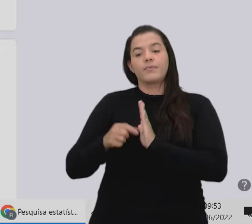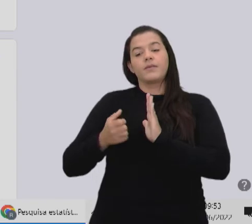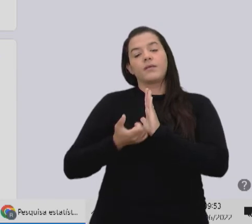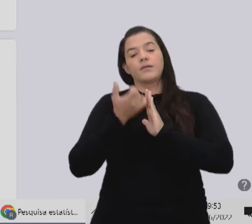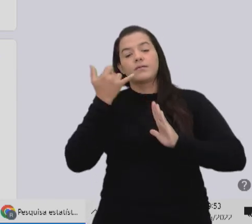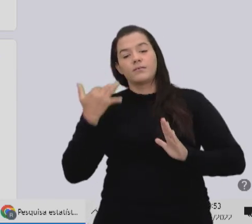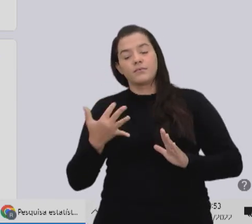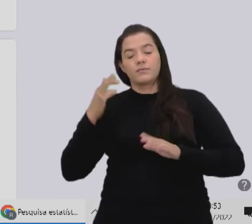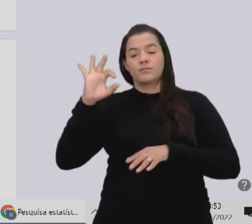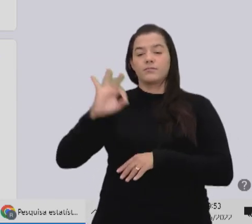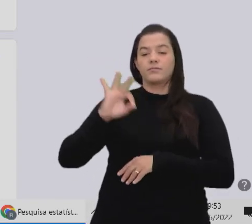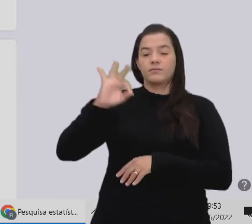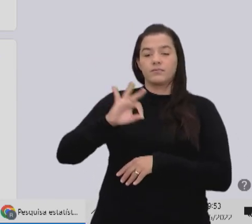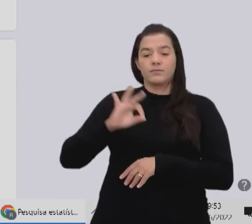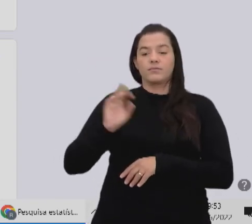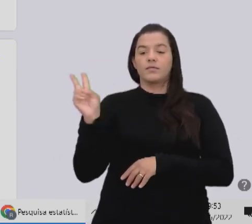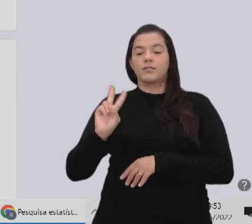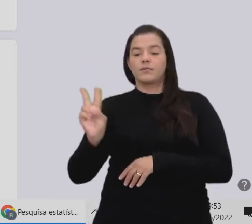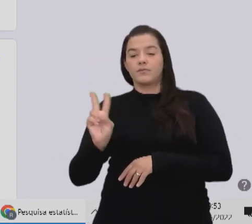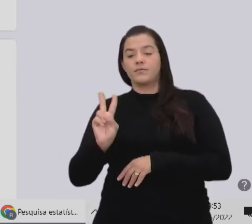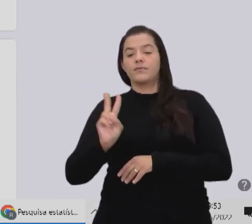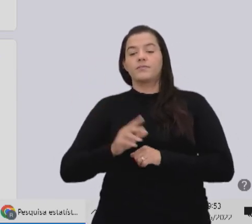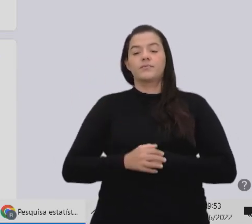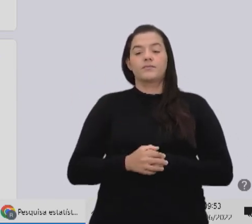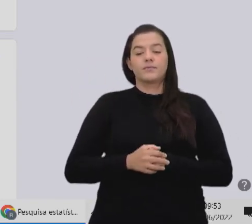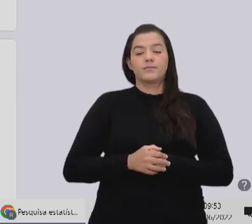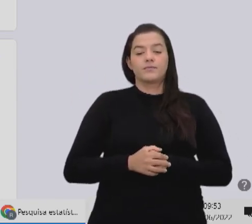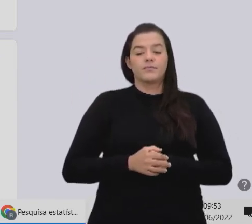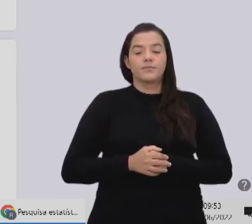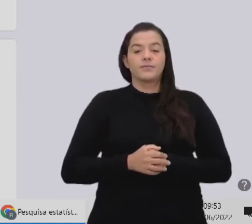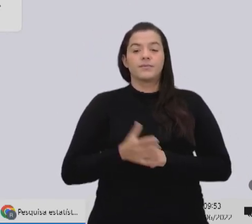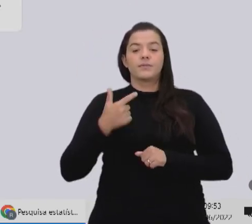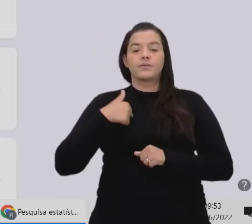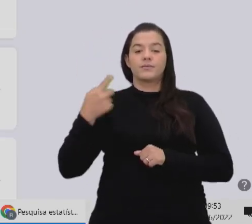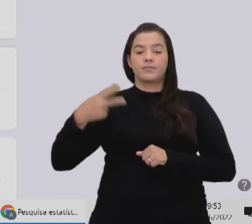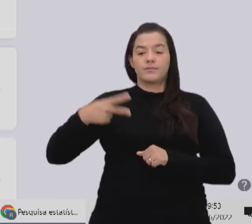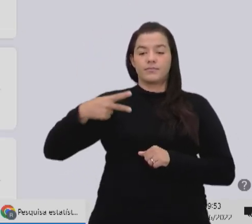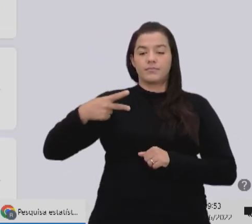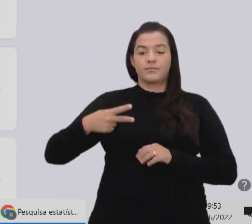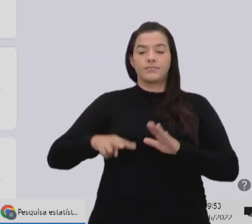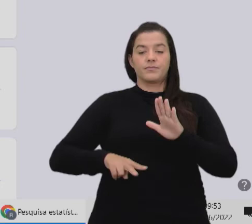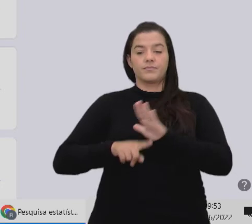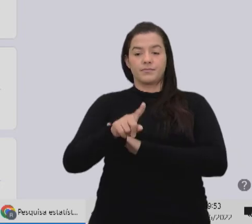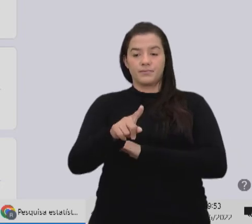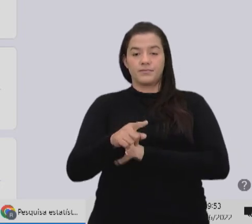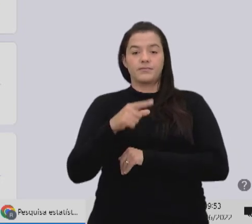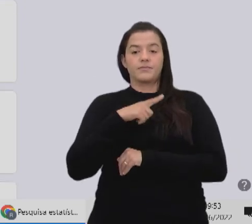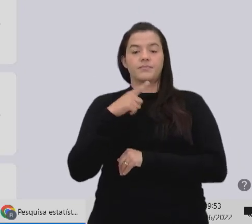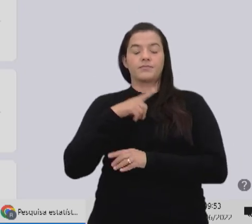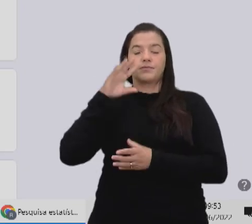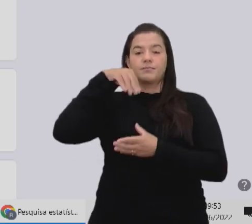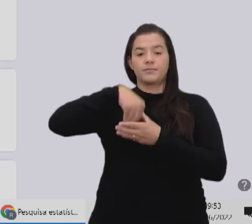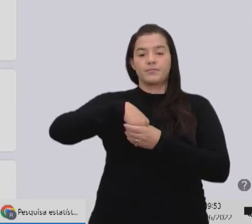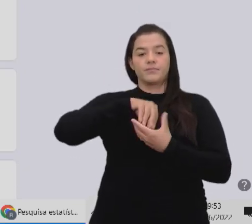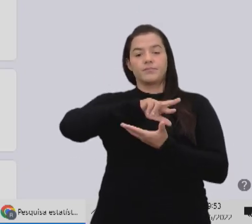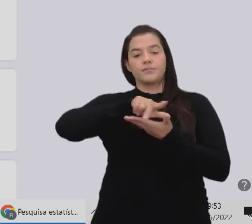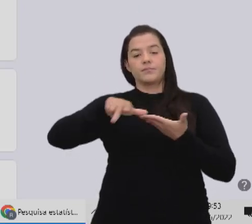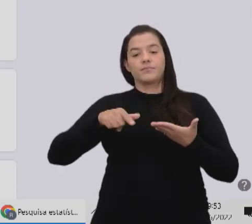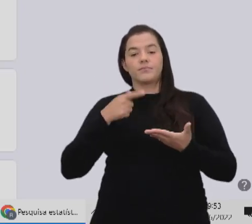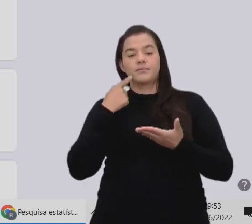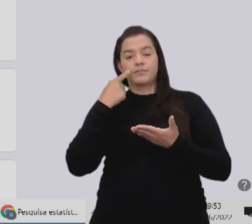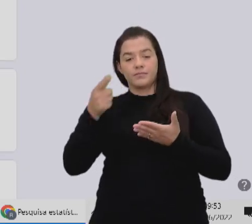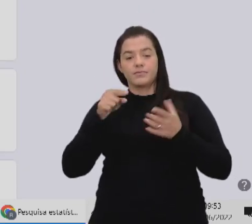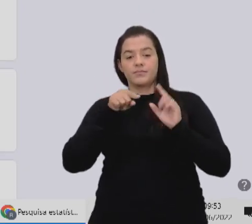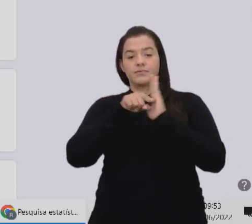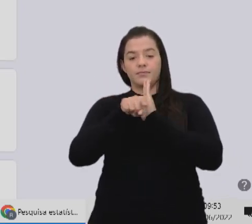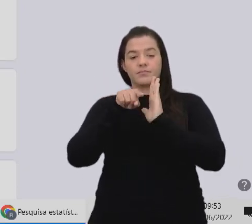em porcentagem e em valores. Se eu vou na segunda aba, que é pergunta, dentro de respostas ainda, tá? Ok. Aqui ele aparece pergunta a